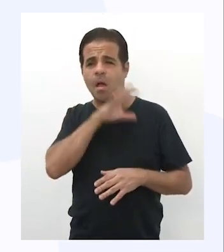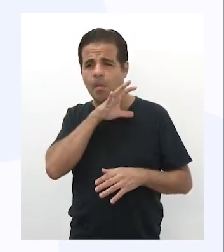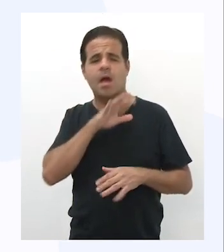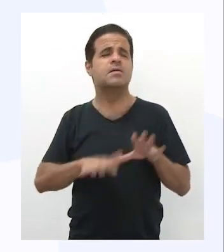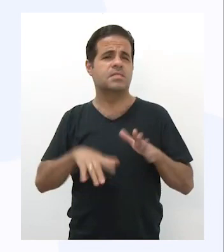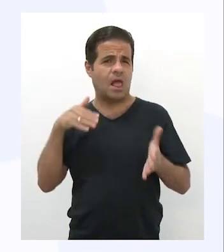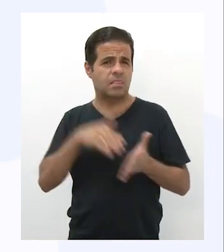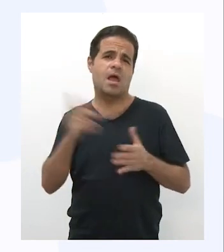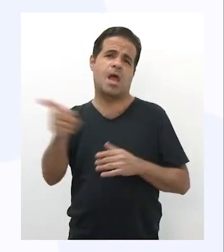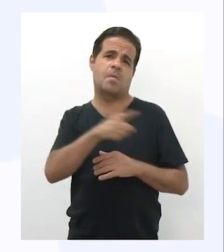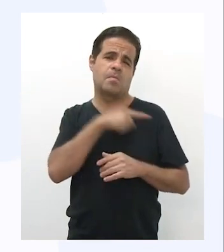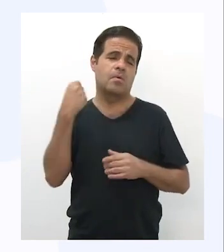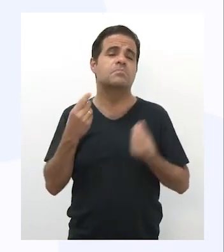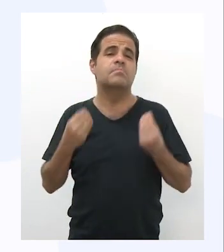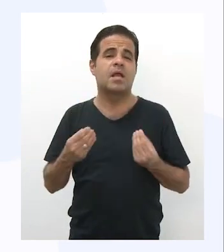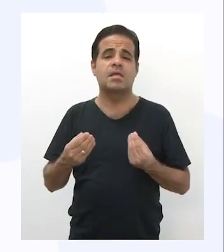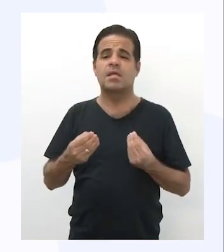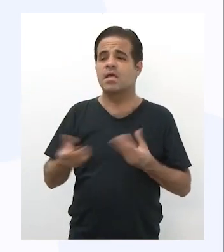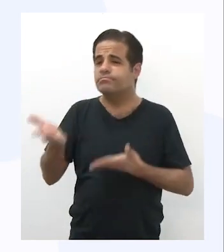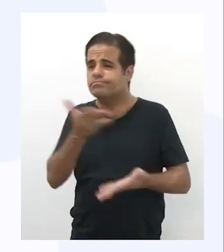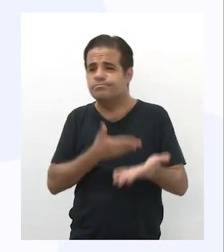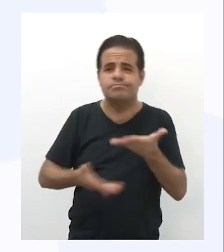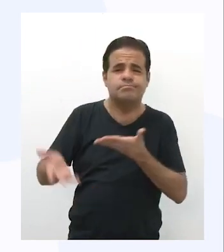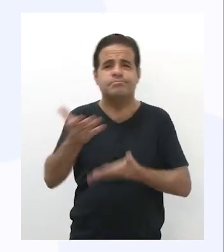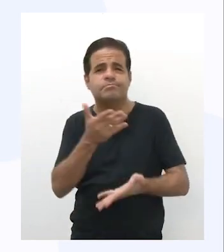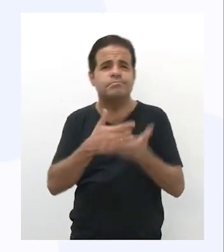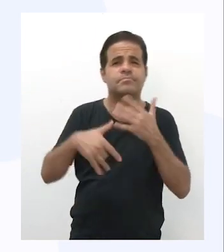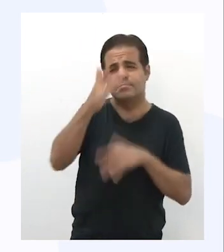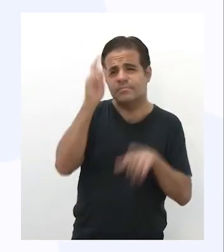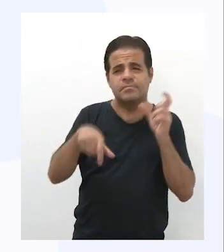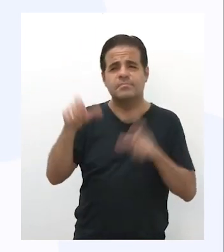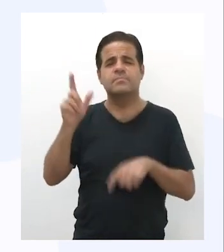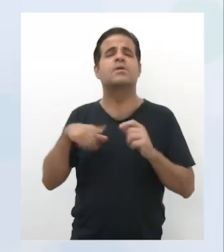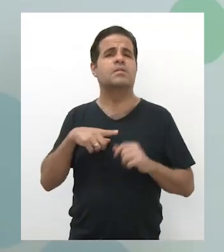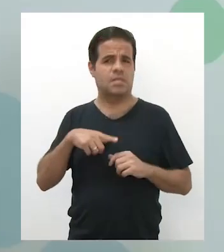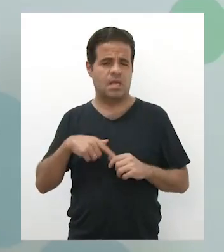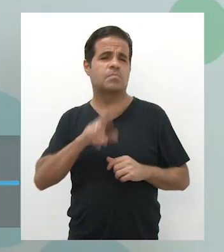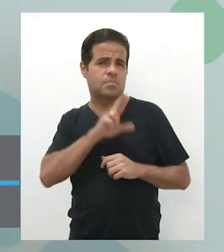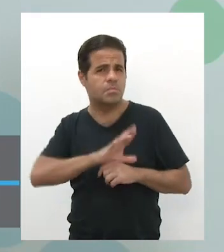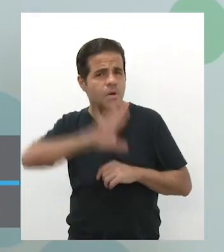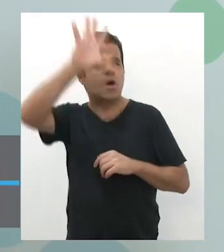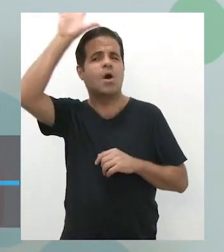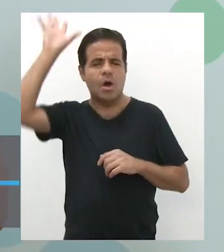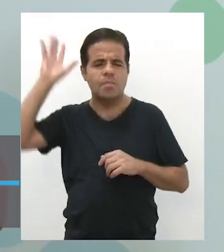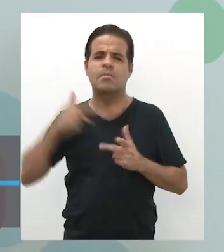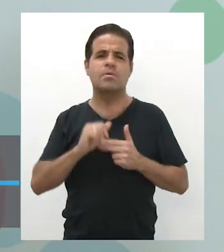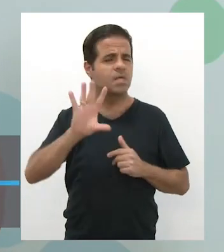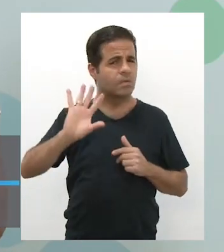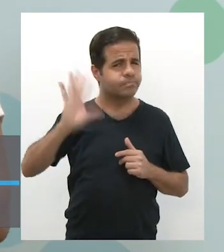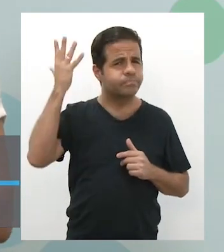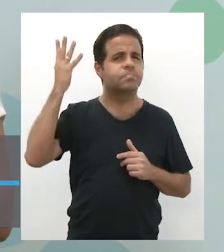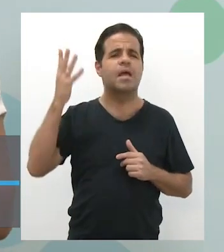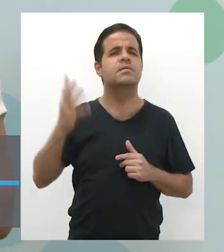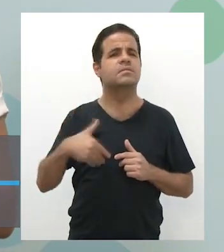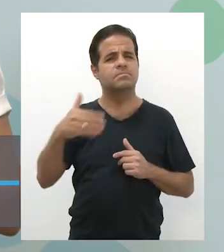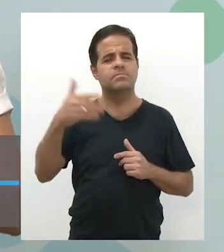até a morte, e tudo isso para o entretenimento do público romano. Nós temos em Roma algo que acontece que é